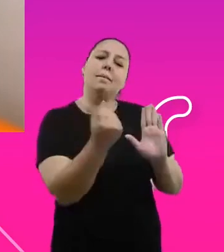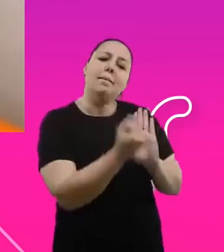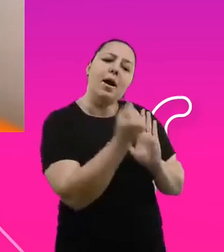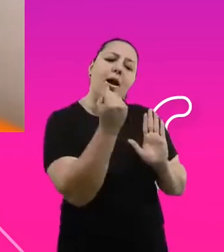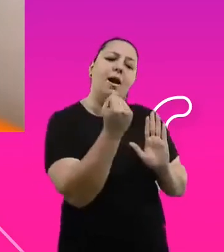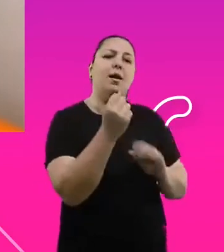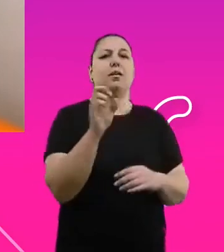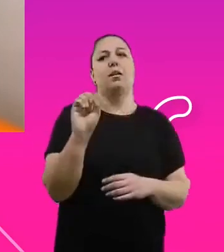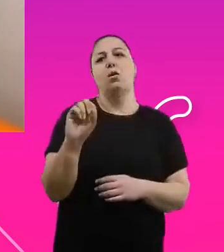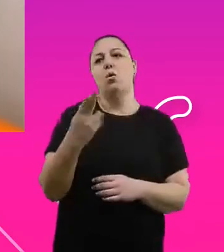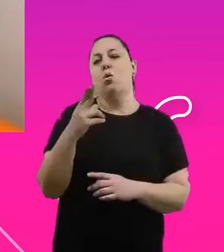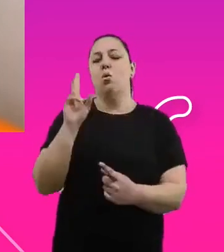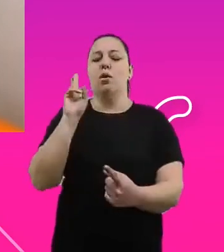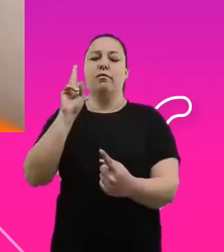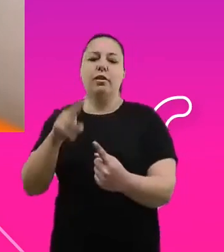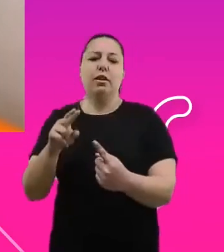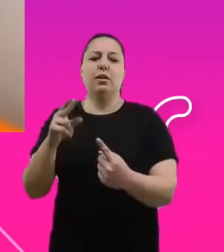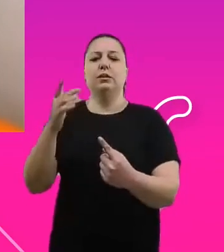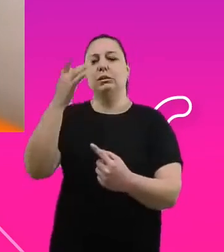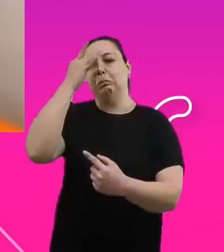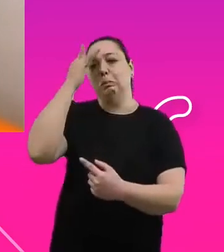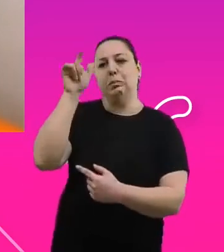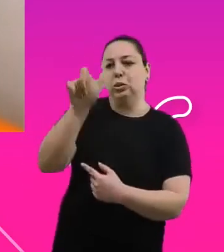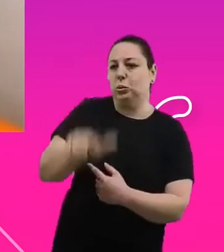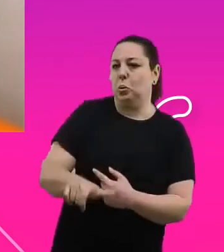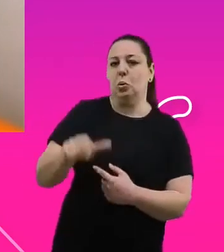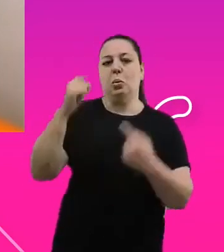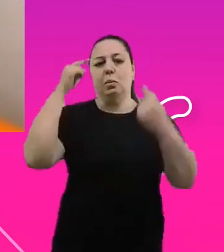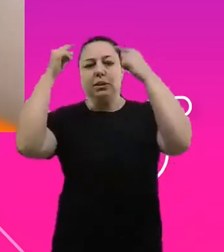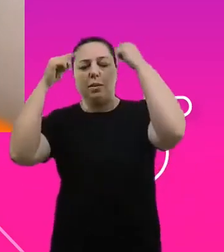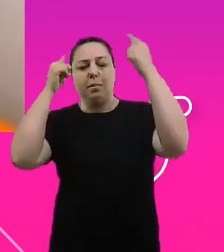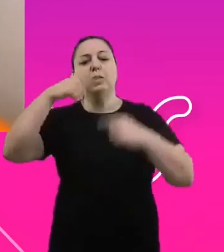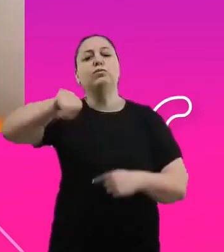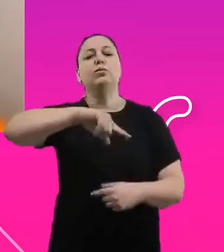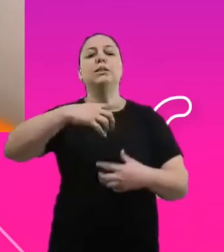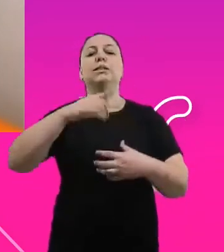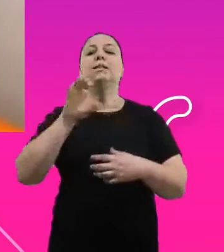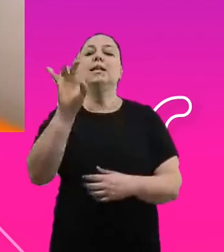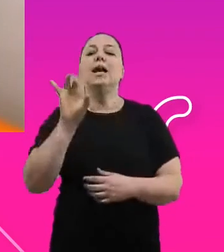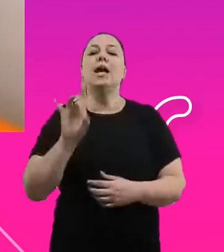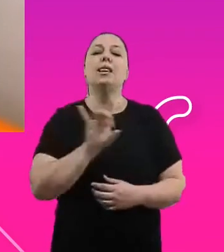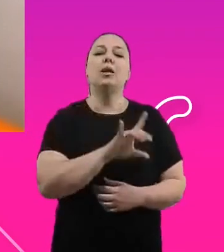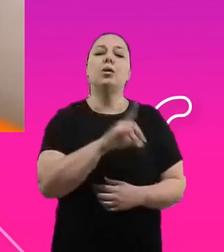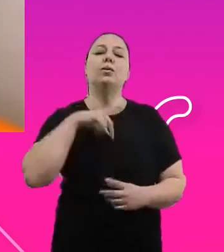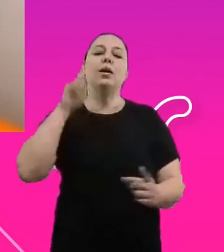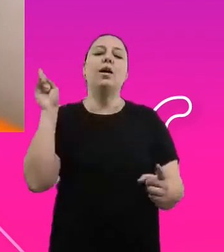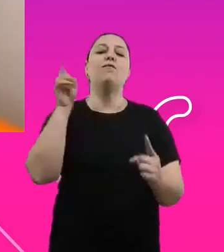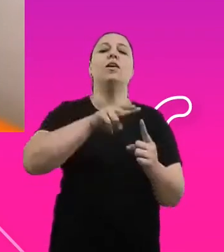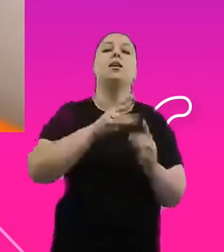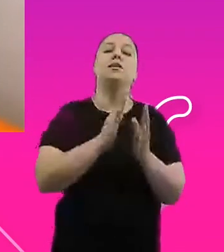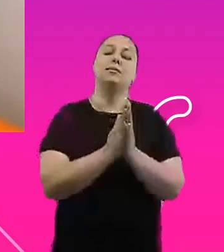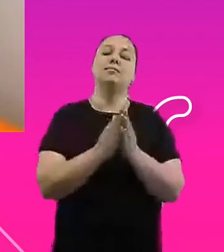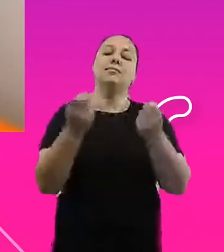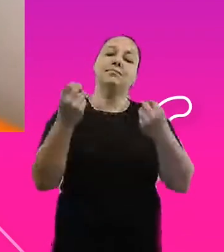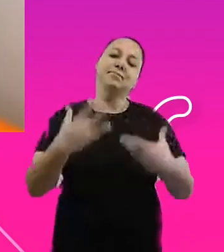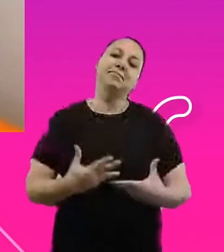pensamento, pessoas, profissionais? Quem são referências que vocês querem deixar para o pessoal para a gente?